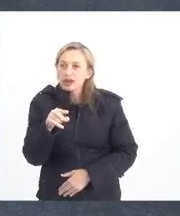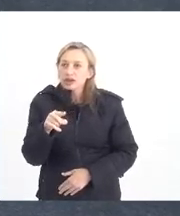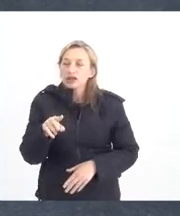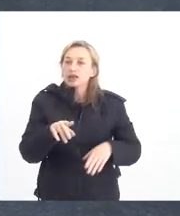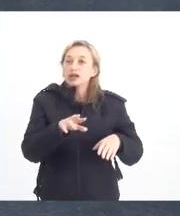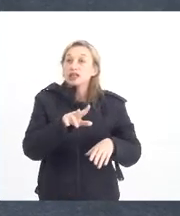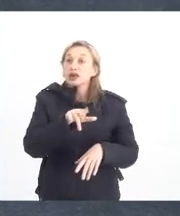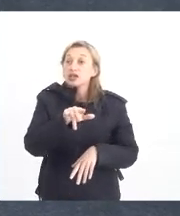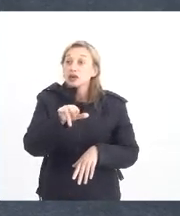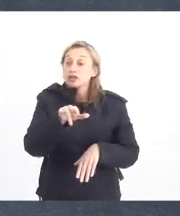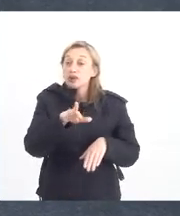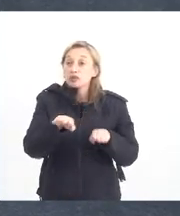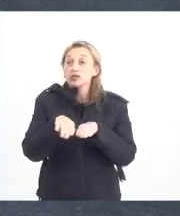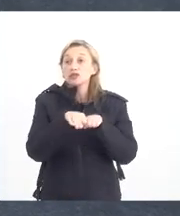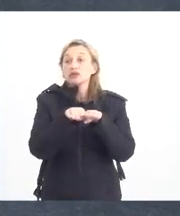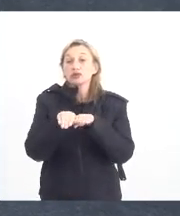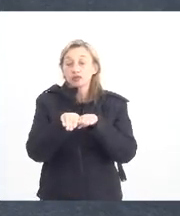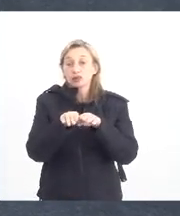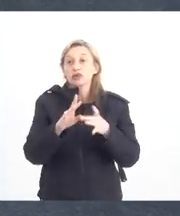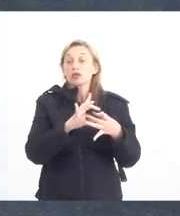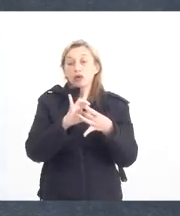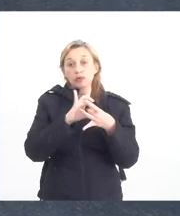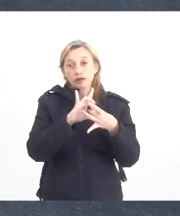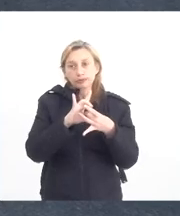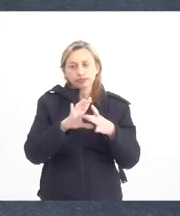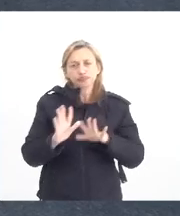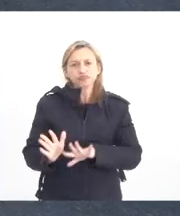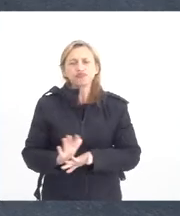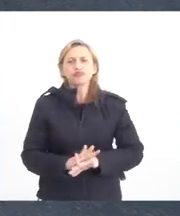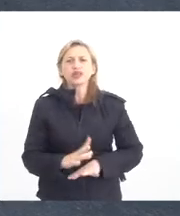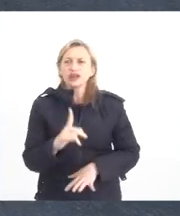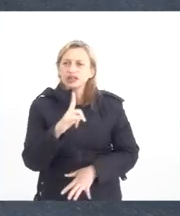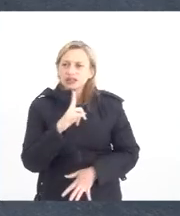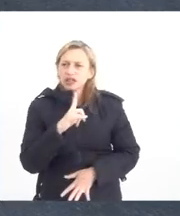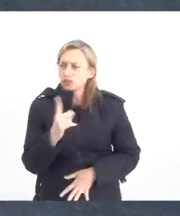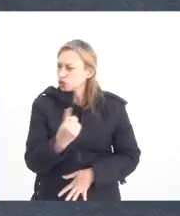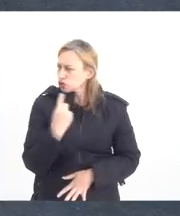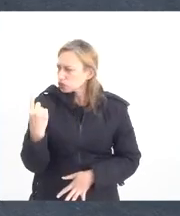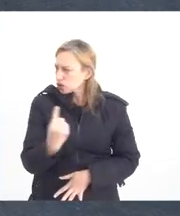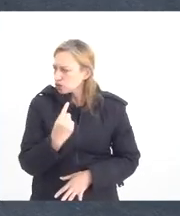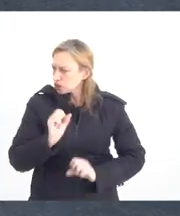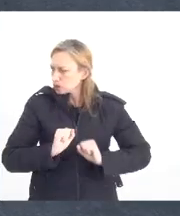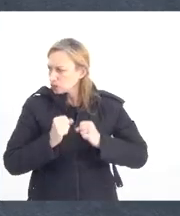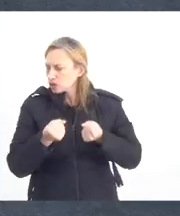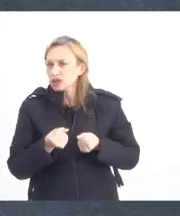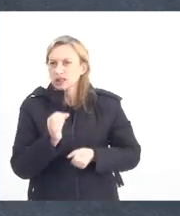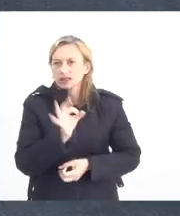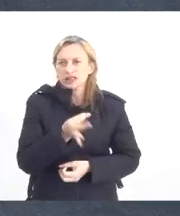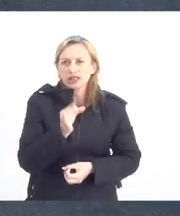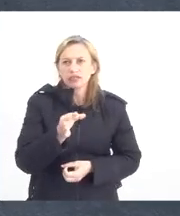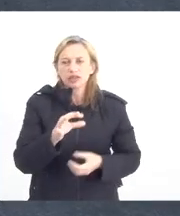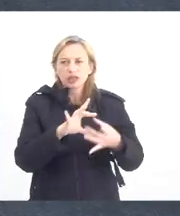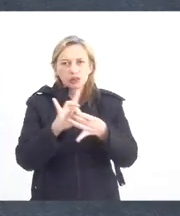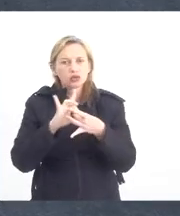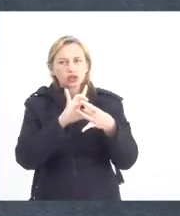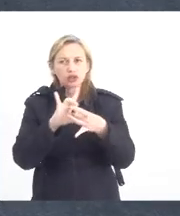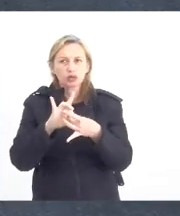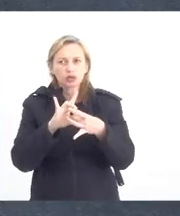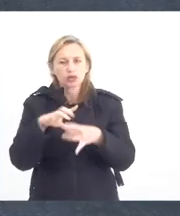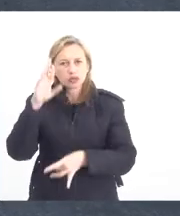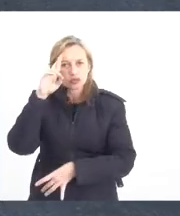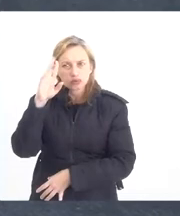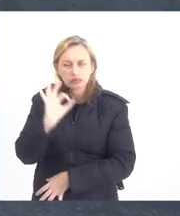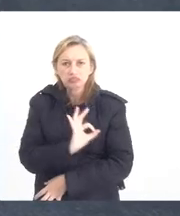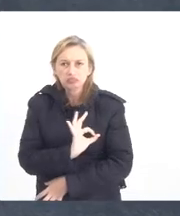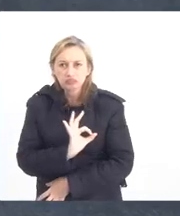união. Iniciei dessa forma porque nós temos e nós buscamos diariamente a união com os oficiais. Em